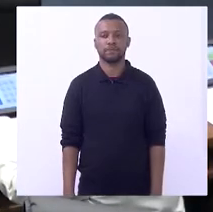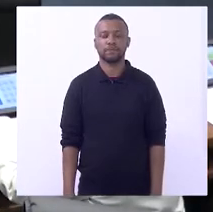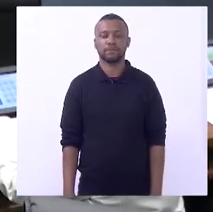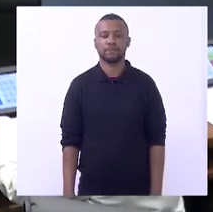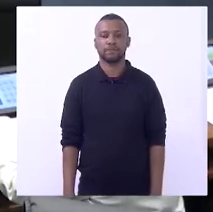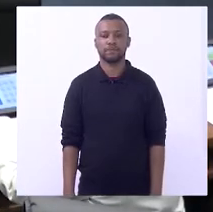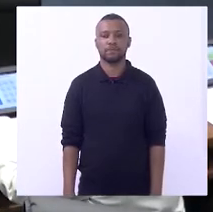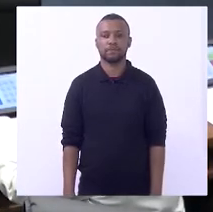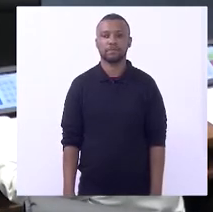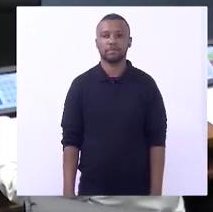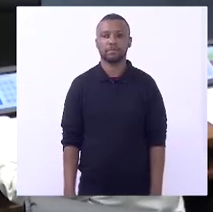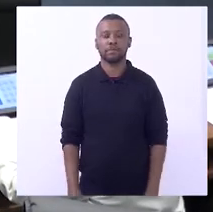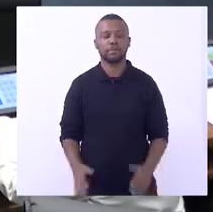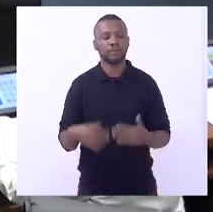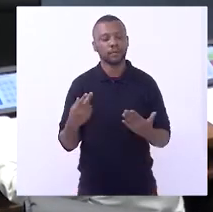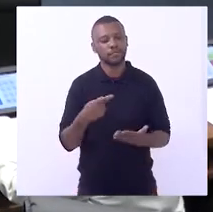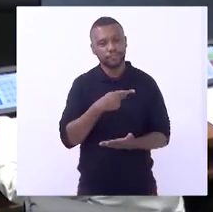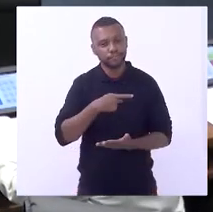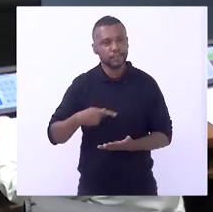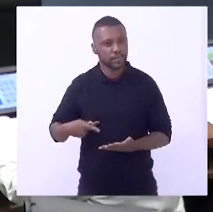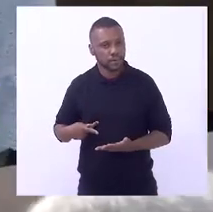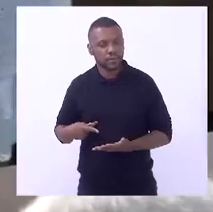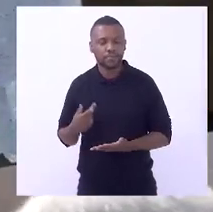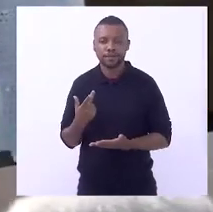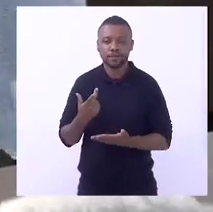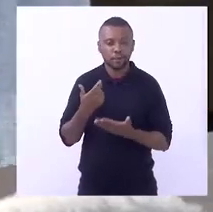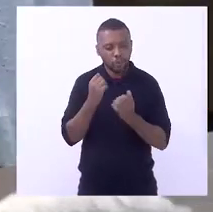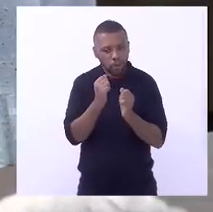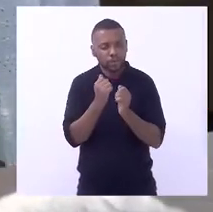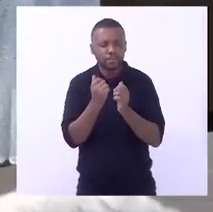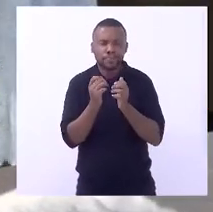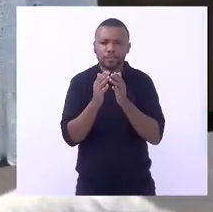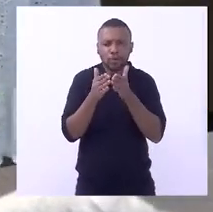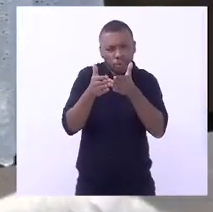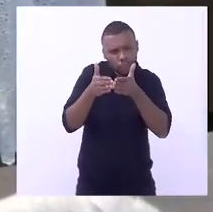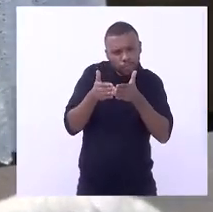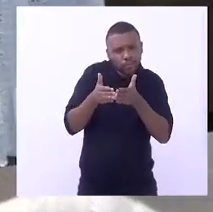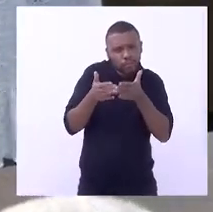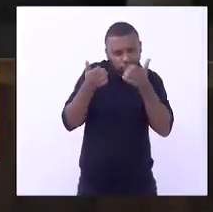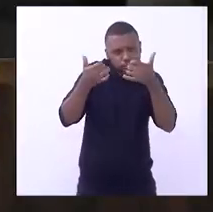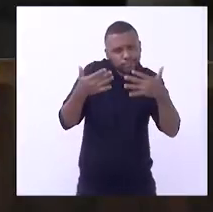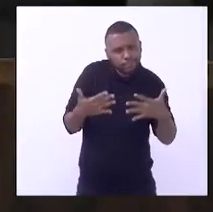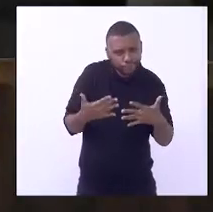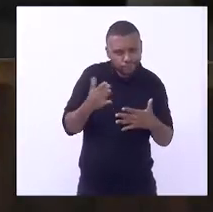Senhor presidente, posso fazer uma solicitação a Vossa Excelência? O senhor me permite, com uma questão de ordem?